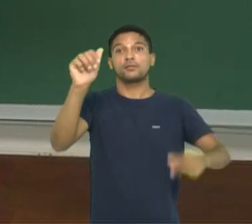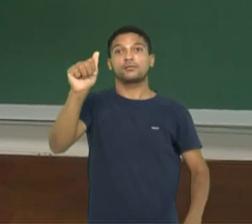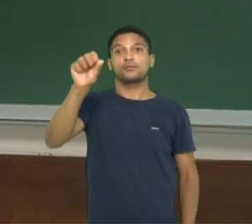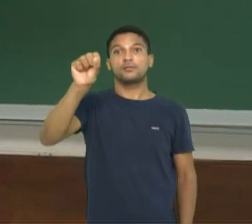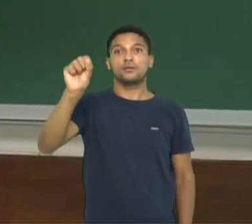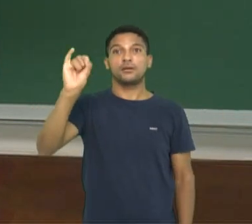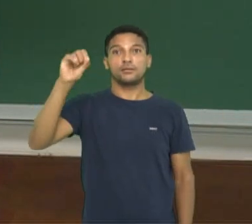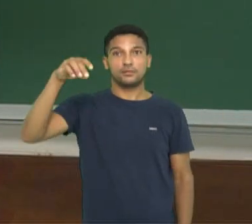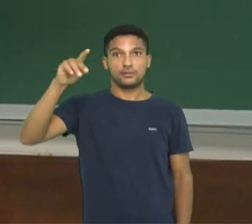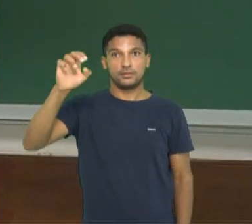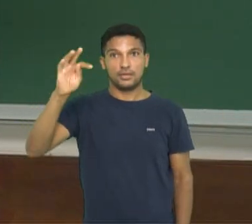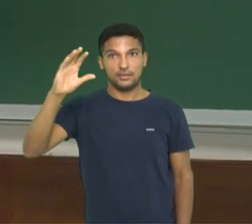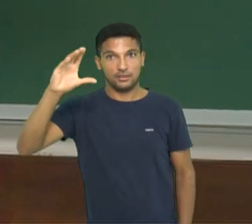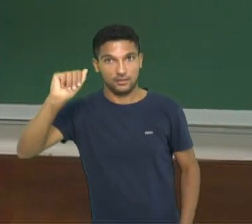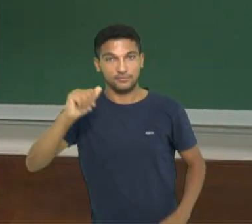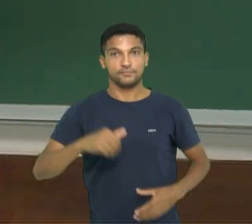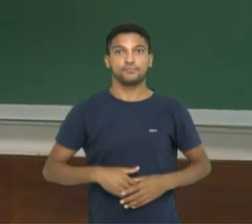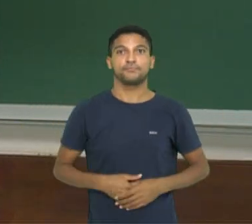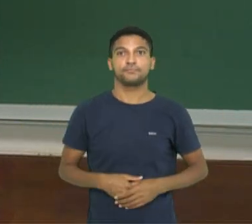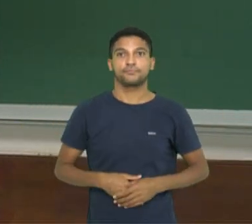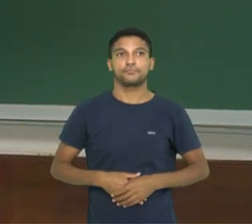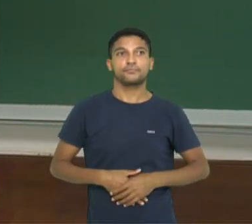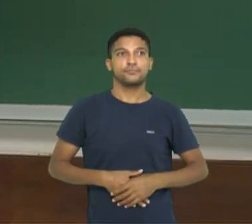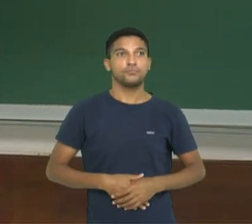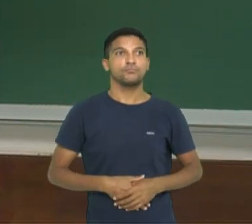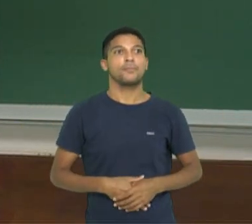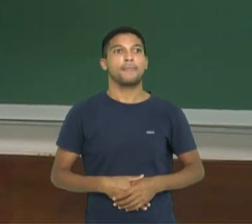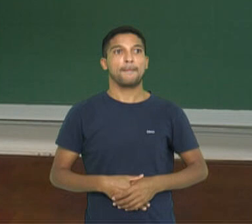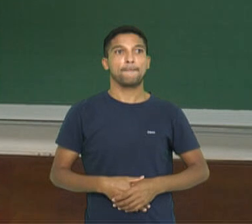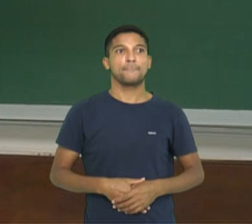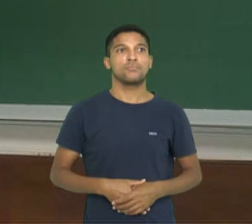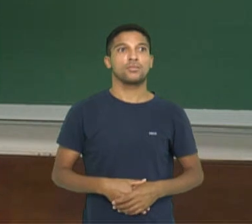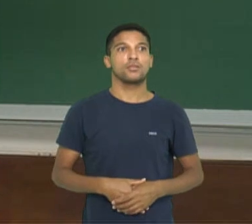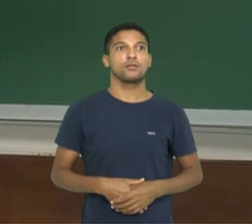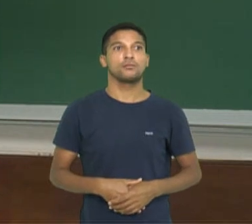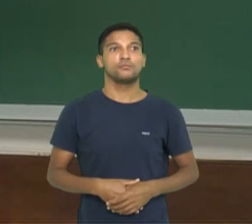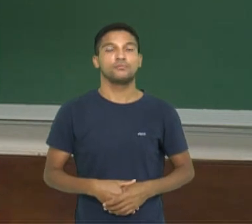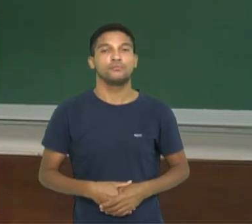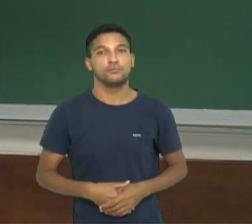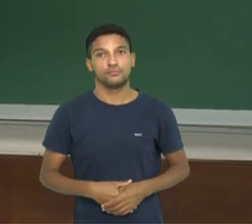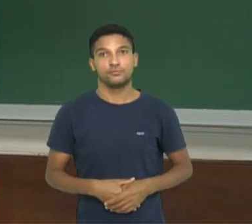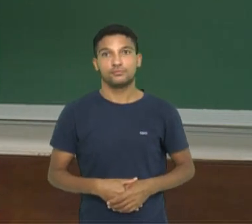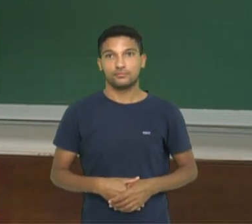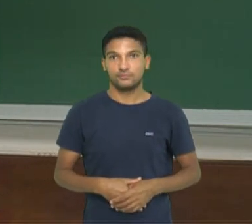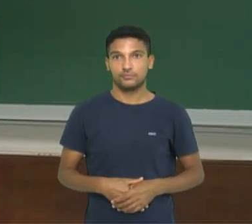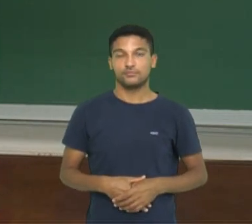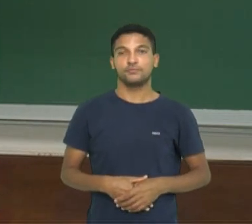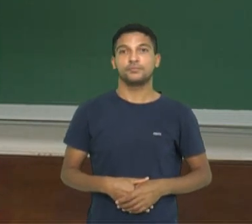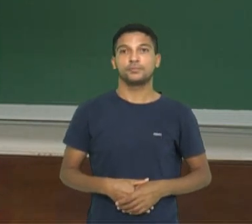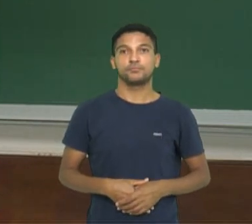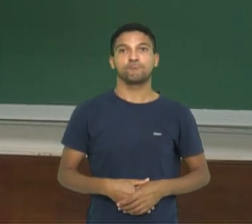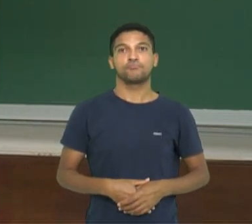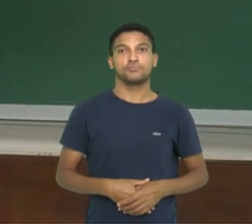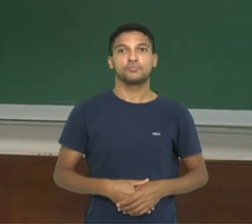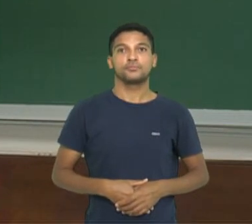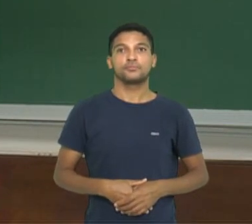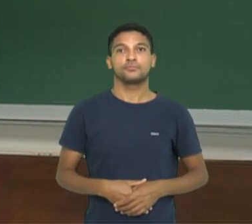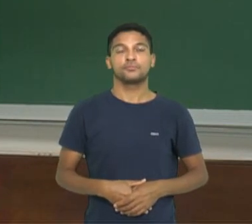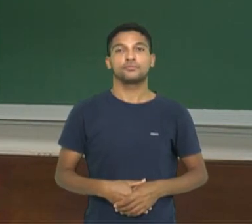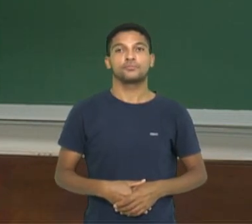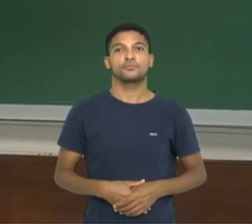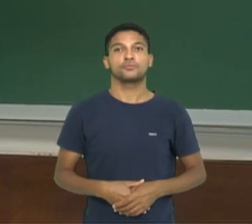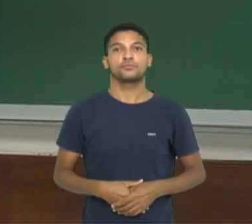não colocaram conjunções unindo as ideias, unindo os verbos ali, as orações, vocês também acertaram.